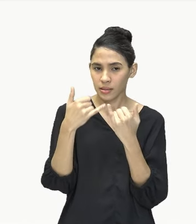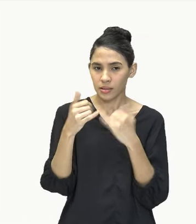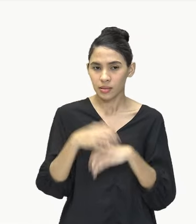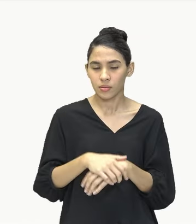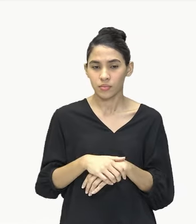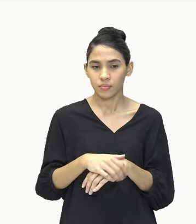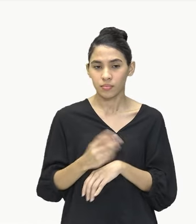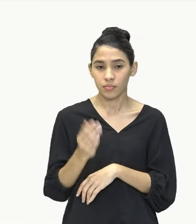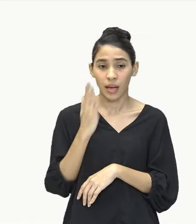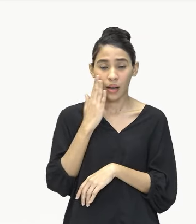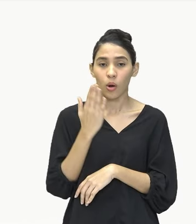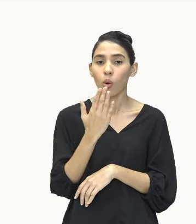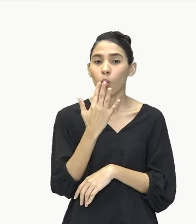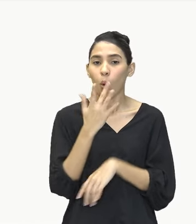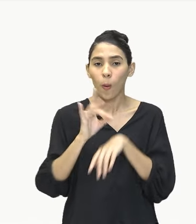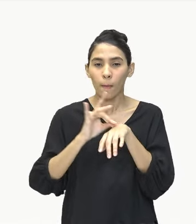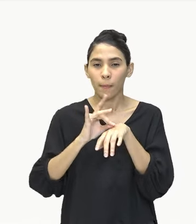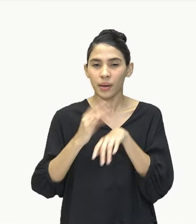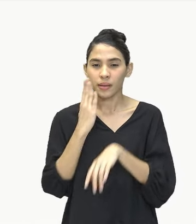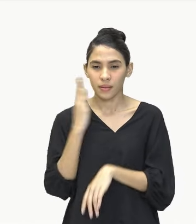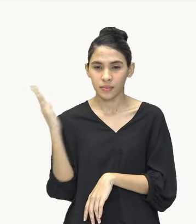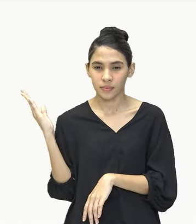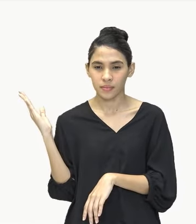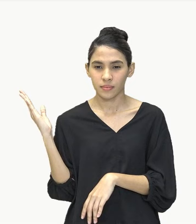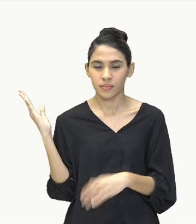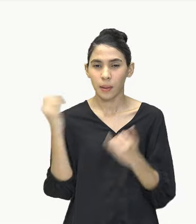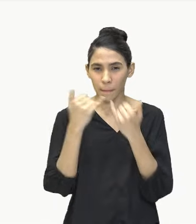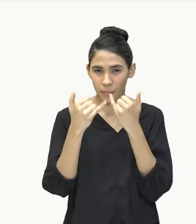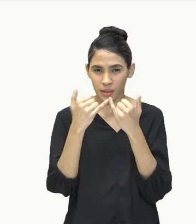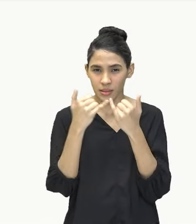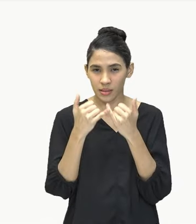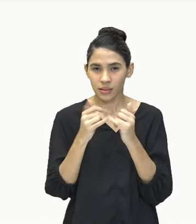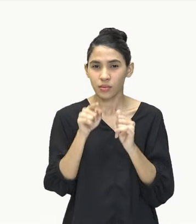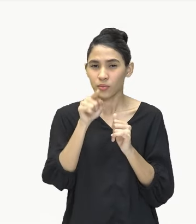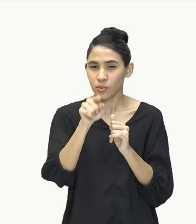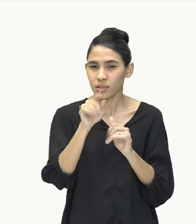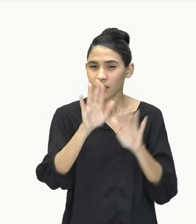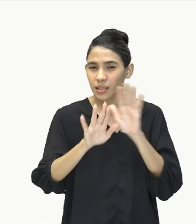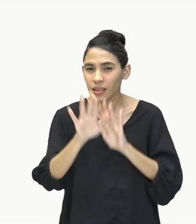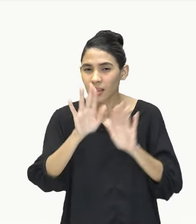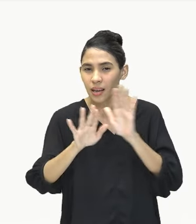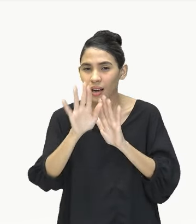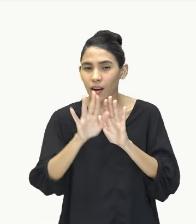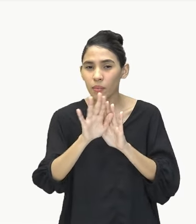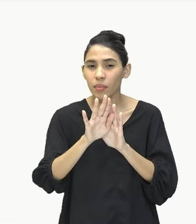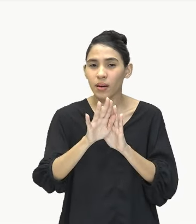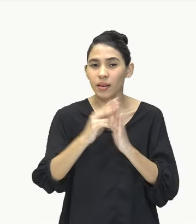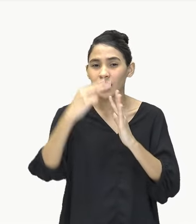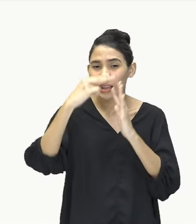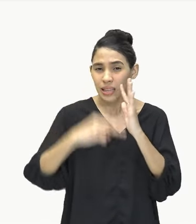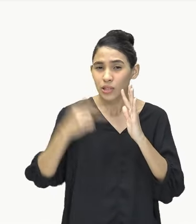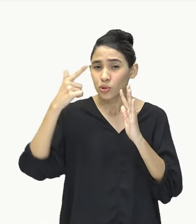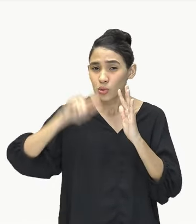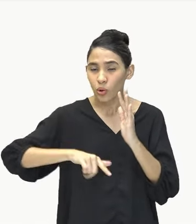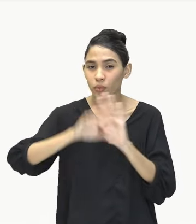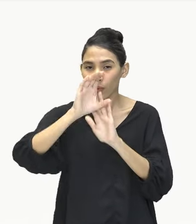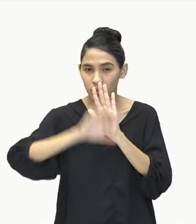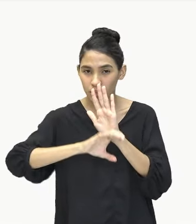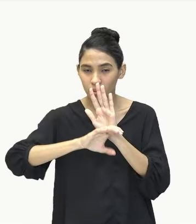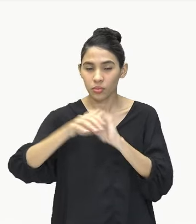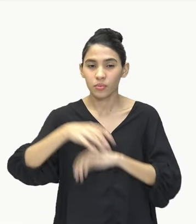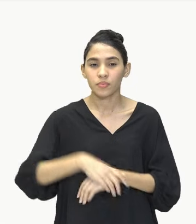monômios aqui, eles são semelhantes? Com muita calma, volte a ler aqui o que diz a definição.